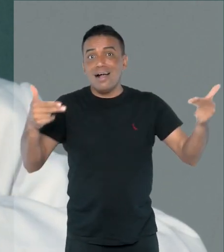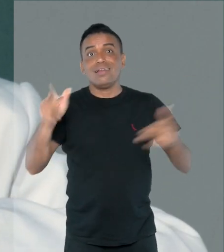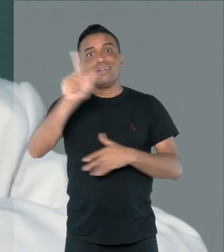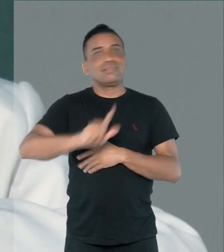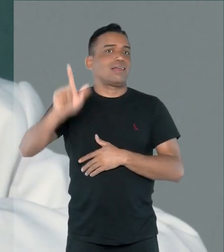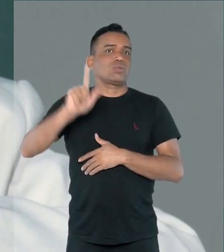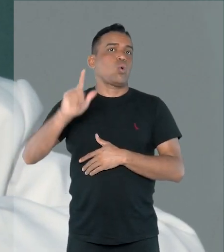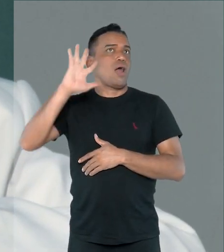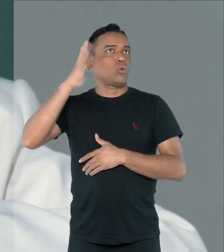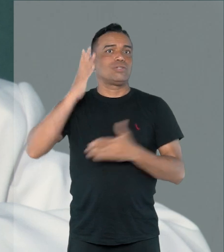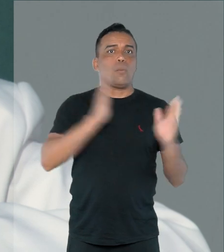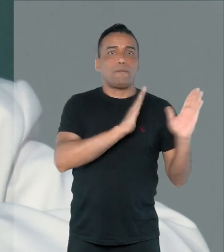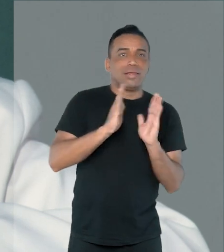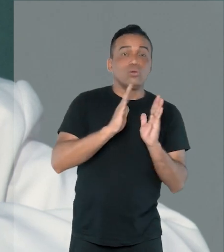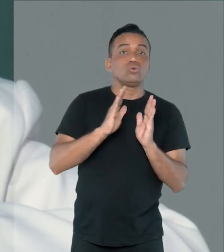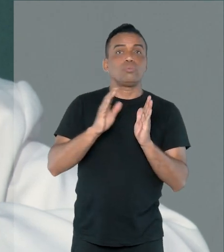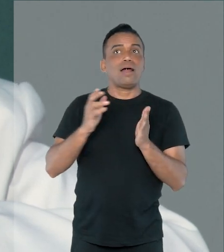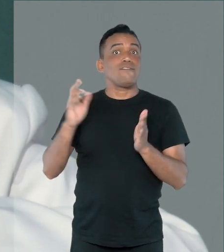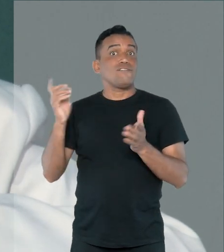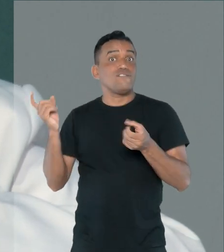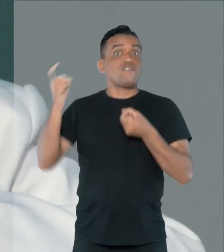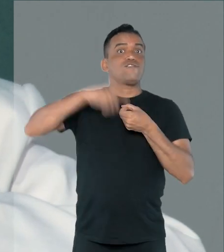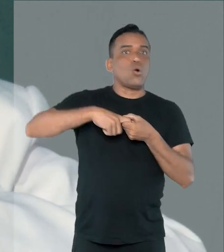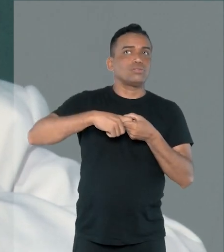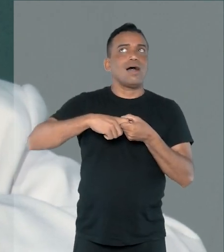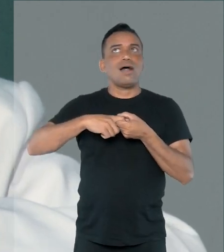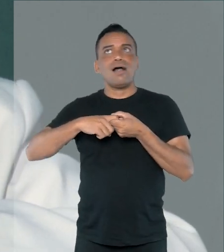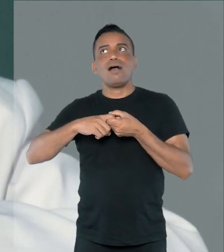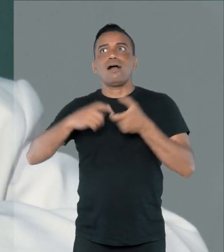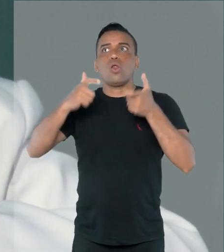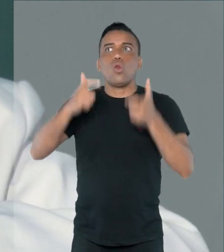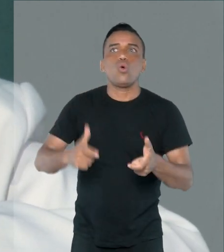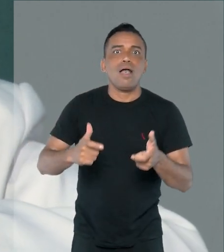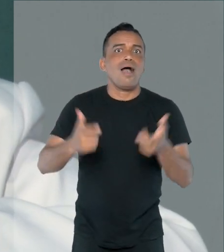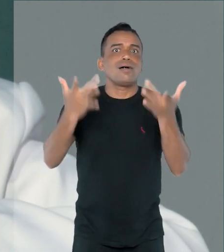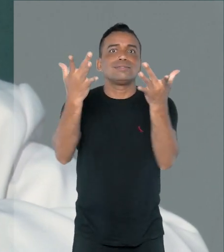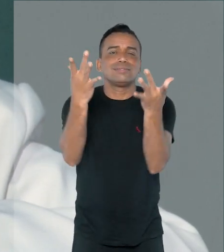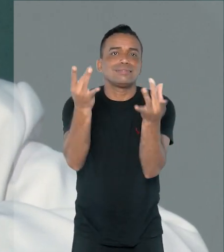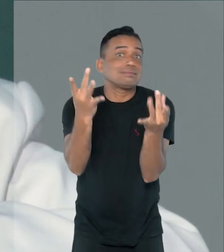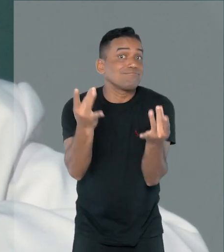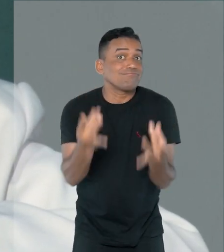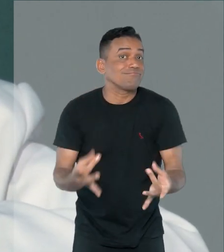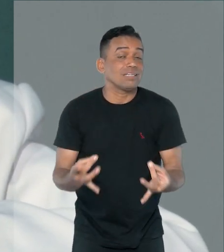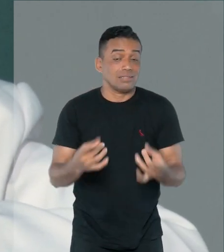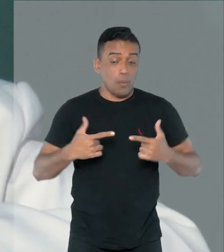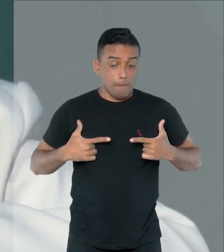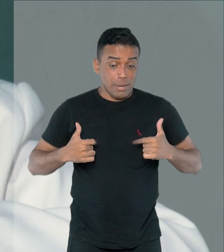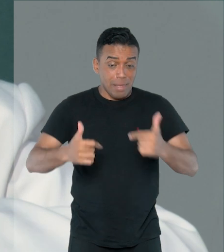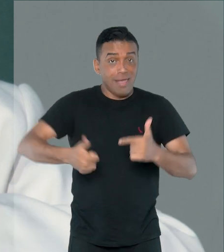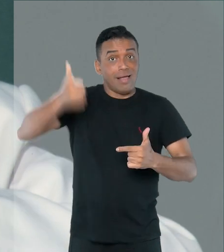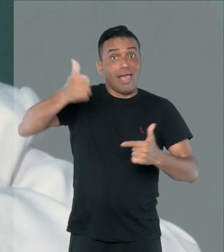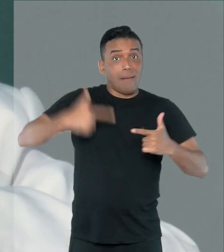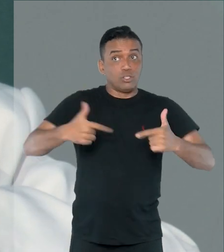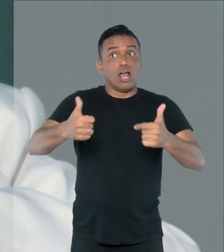que você reconstitui um ambiente? É que você vai falar da Primeira Guerra Mundial. Tem muita literatura de época